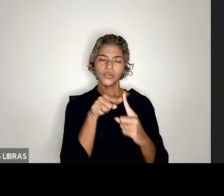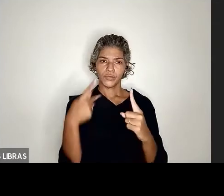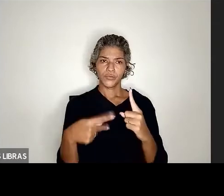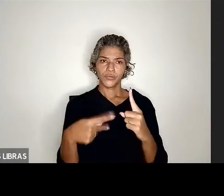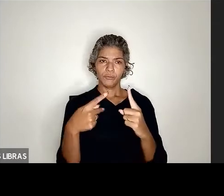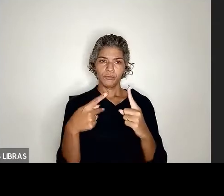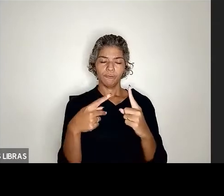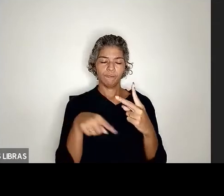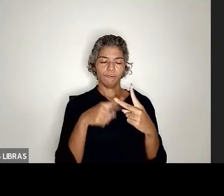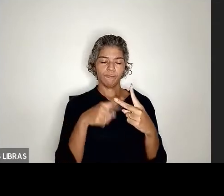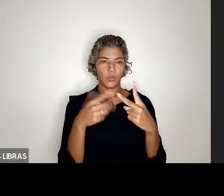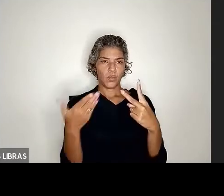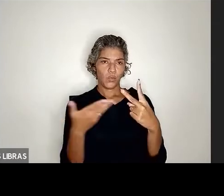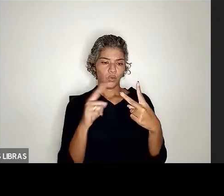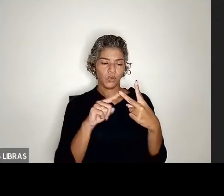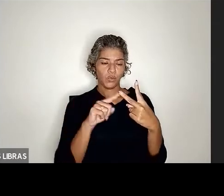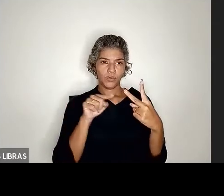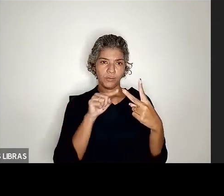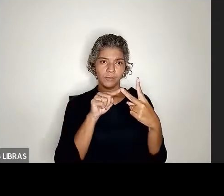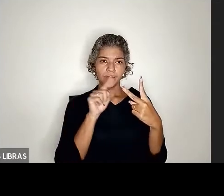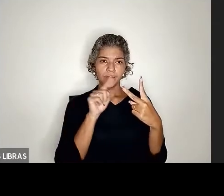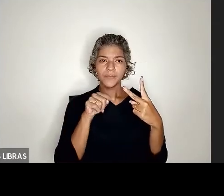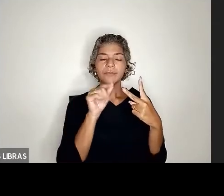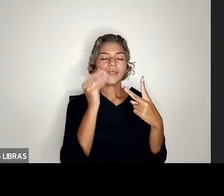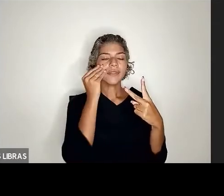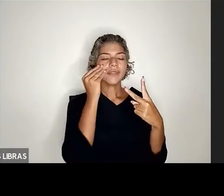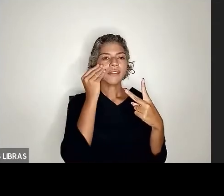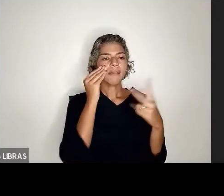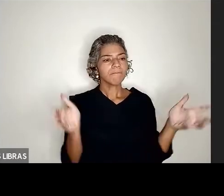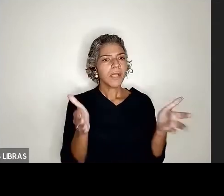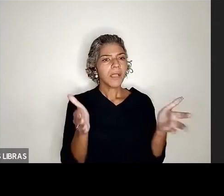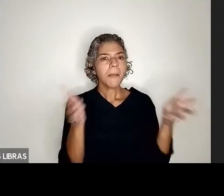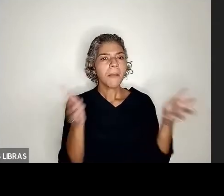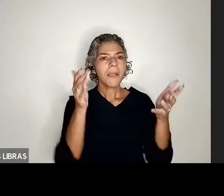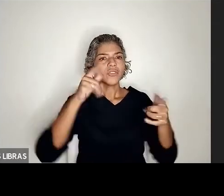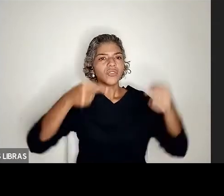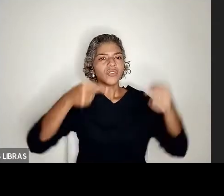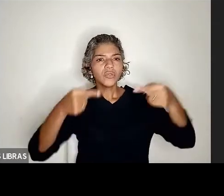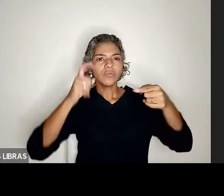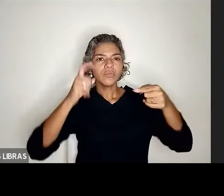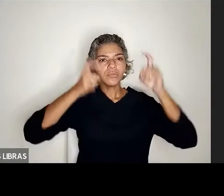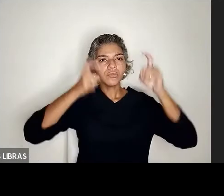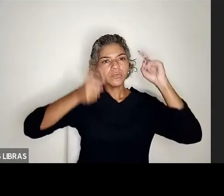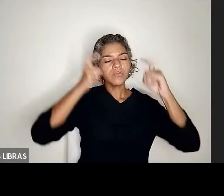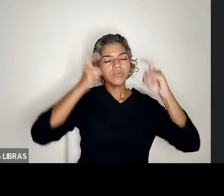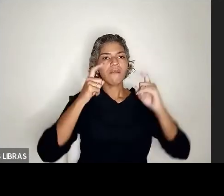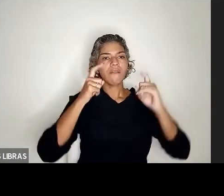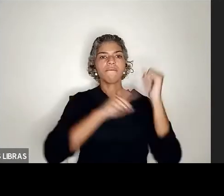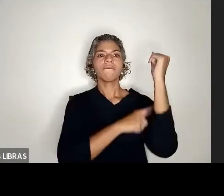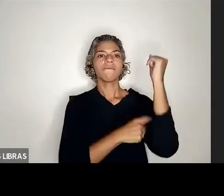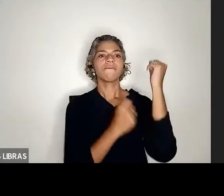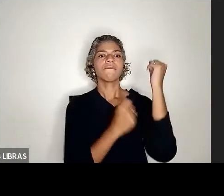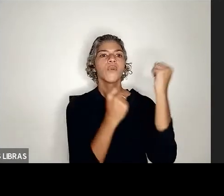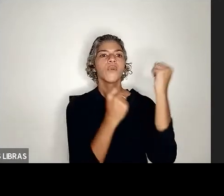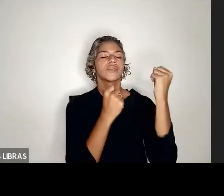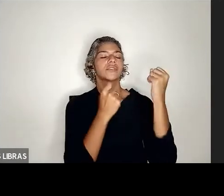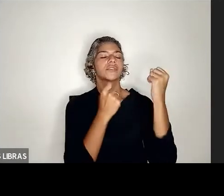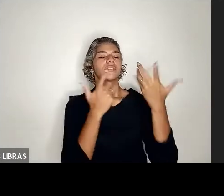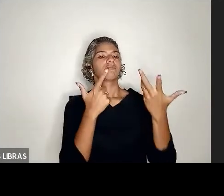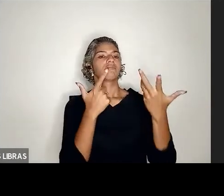tentar fomentar essa discussão para a gente, né, fortalecer o movimento de mulheres da Fiocruz, fomentando uma discussão para